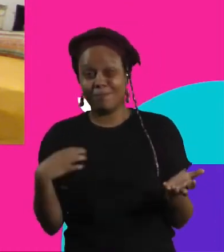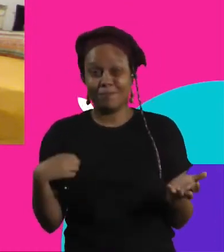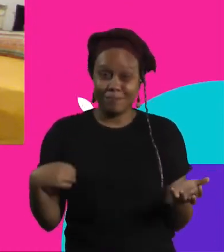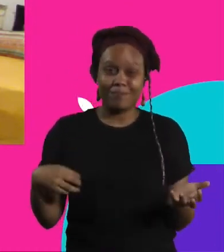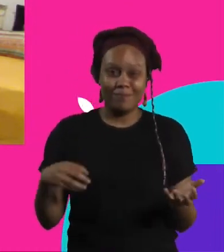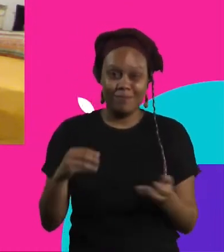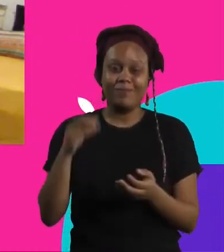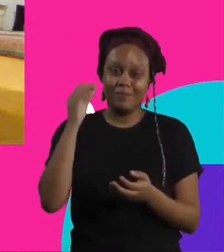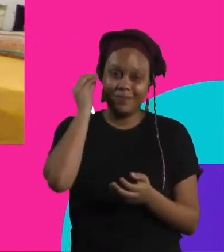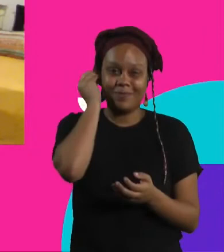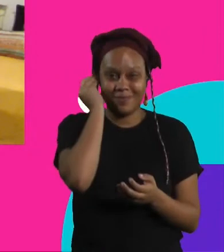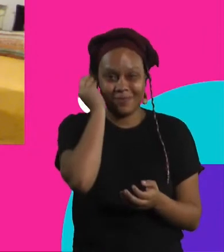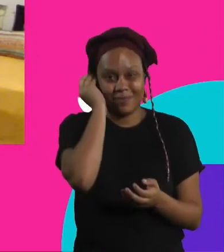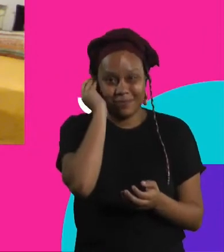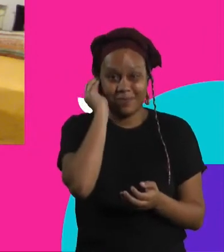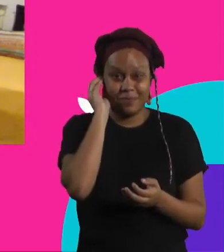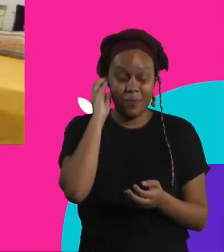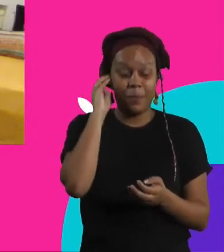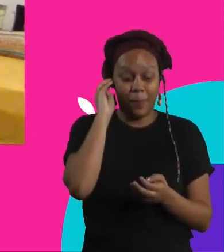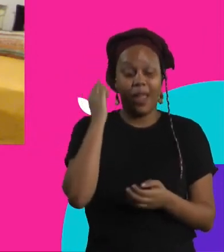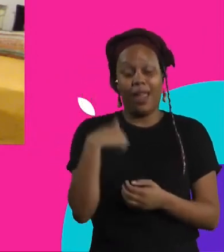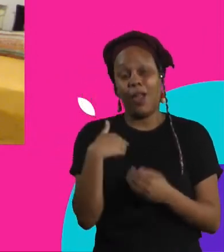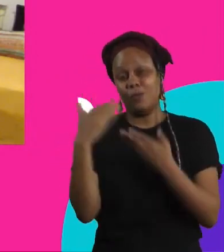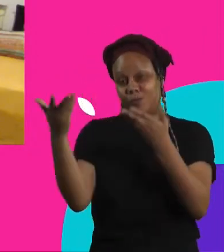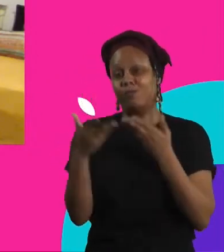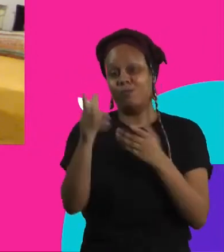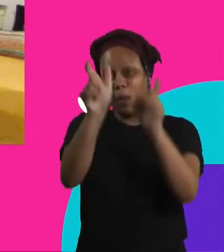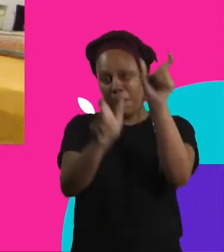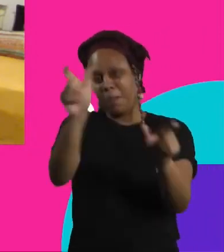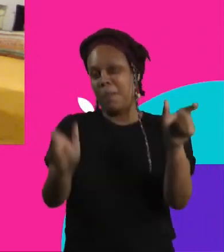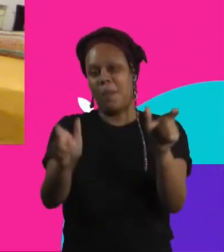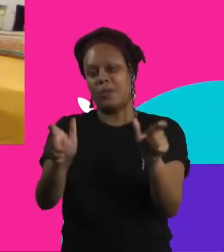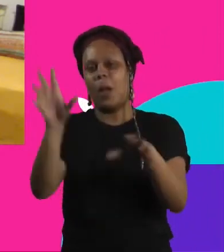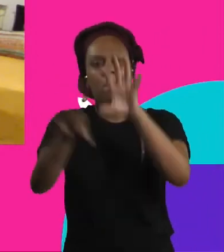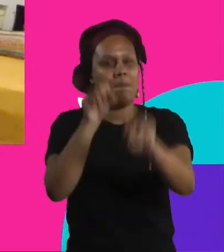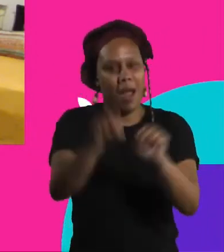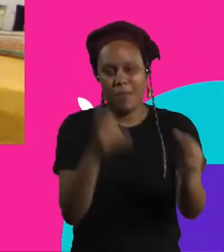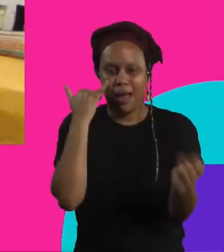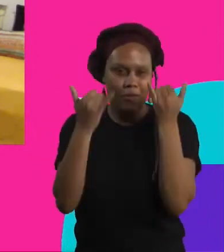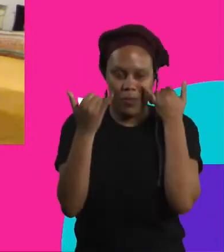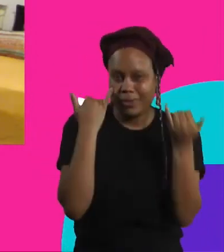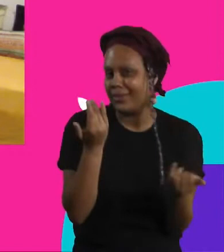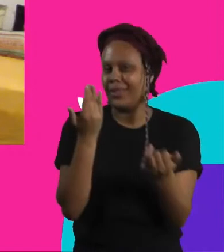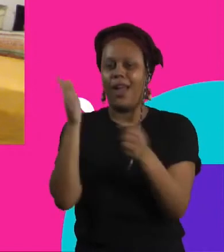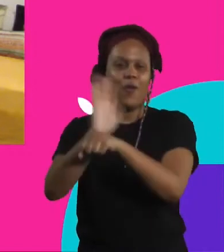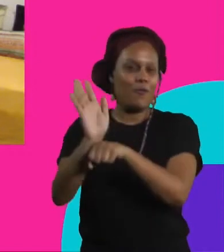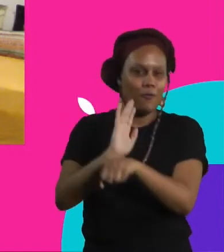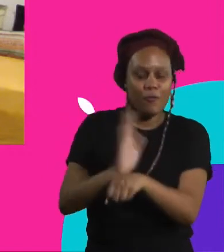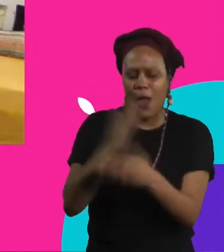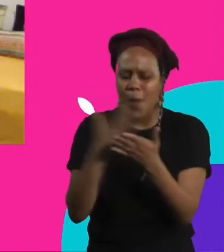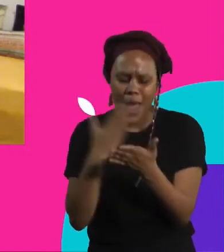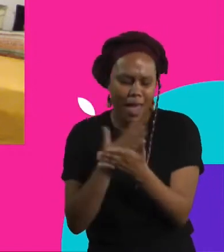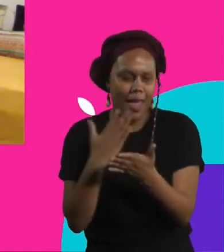Eu aconselho as pessoas a tentarem se informar, buscar informação, tentar assistir filmes, ler livros. Eu sei